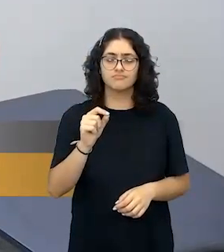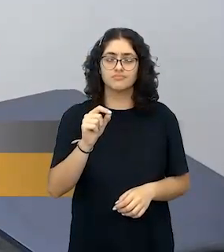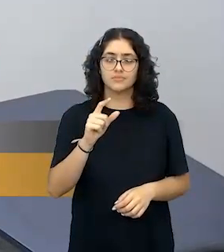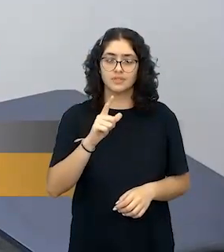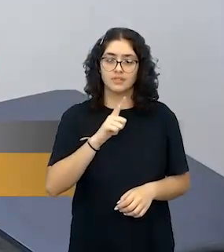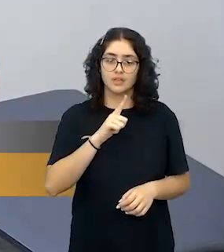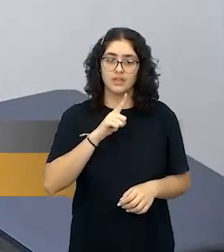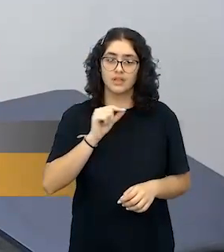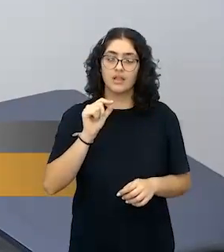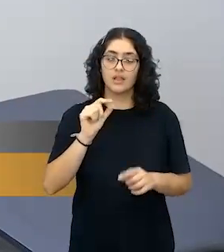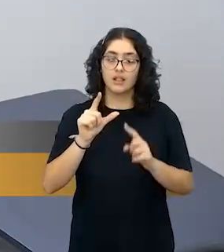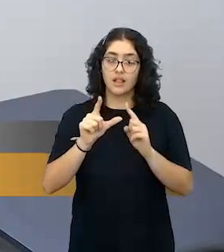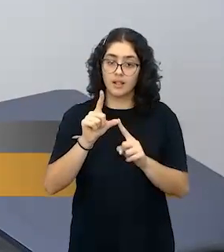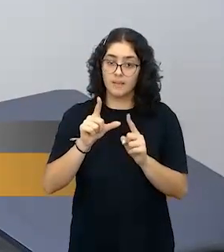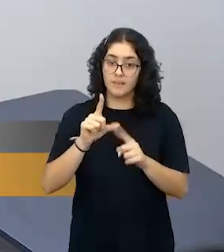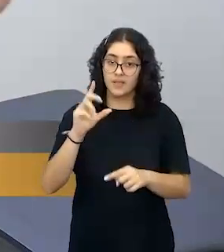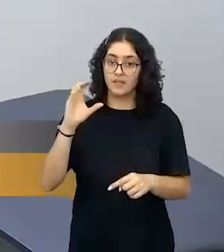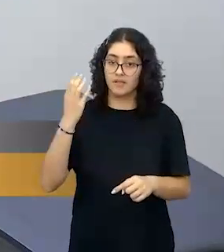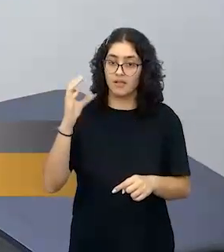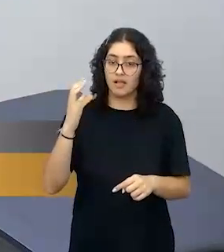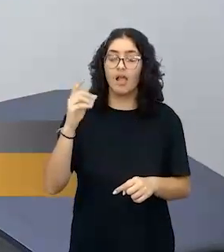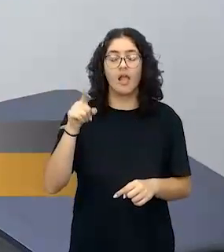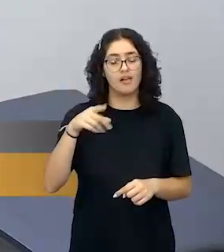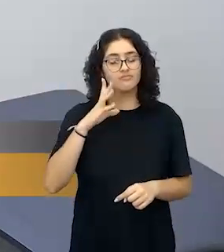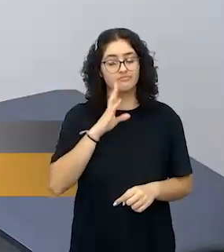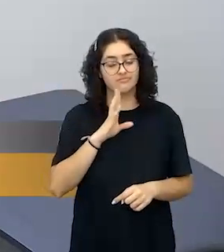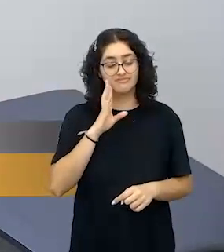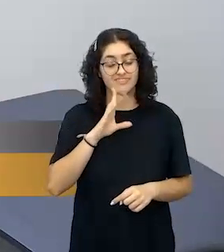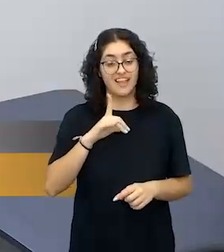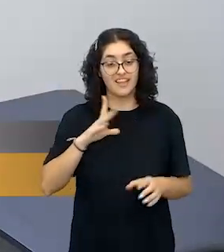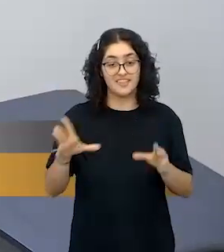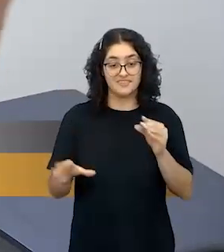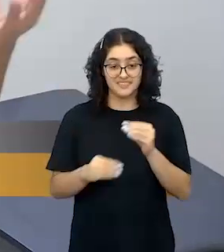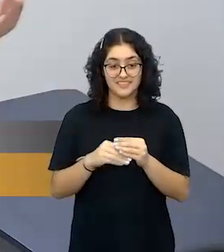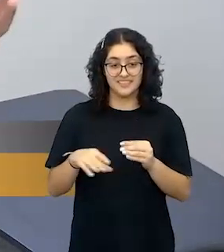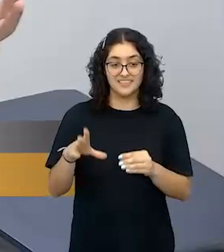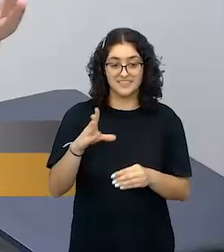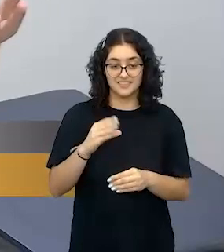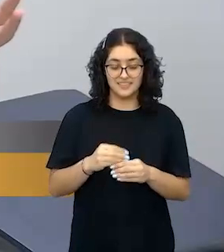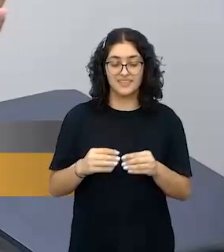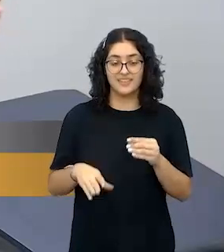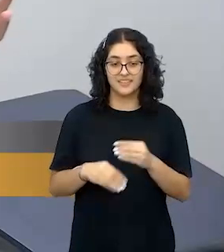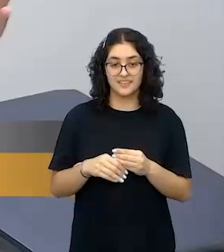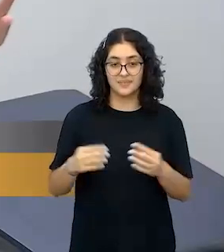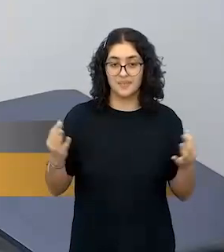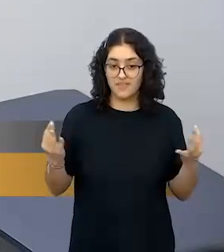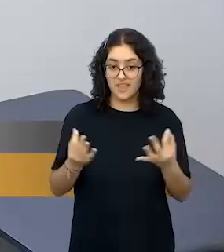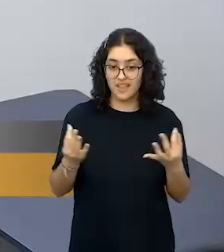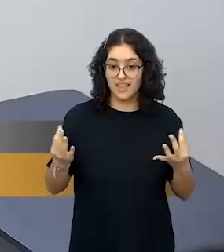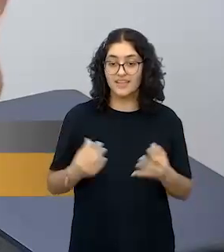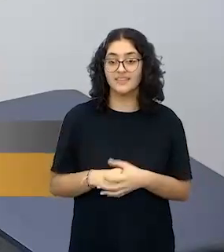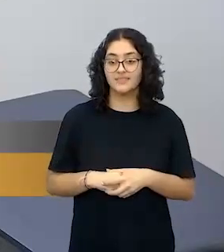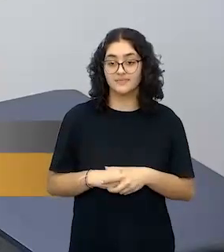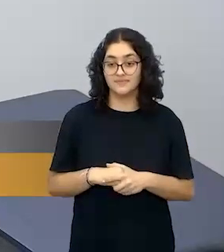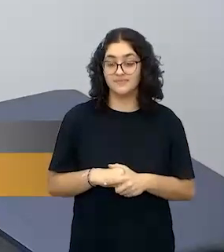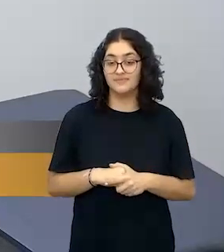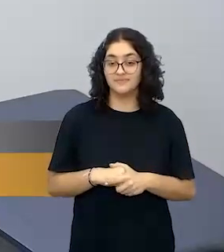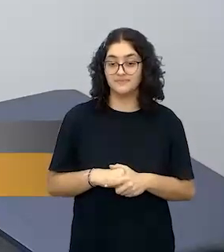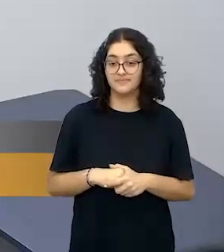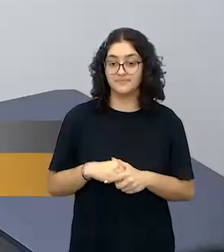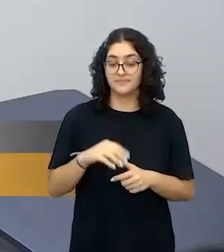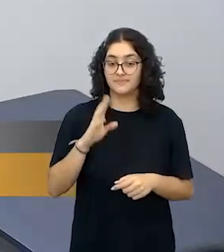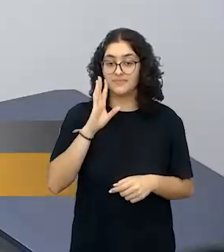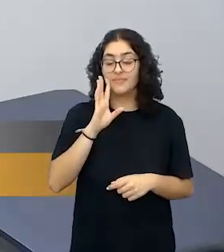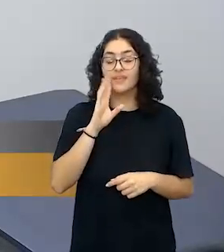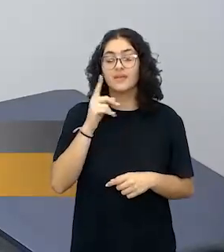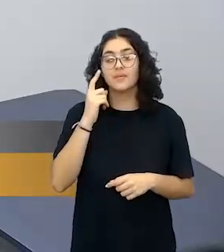letramento científico. Exato. Então, é muito, muito bacana. As contribuições foram perfeitas. E é legal a gente pensar em